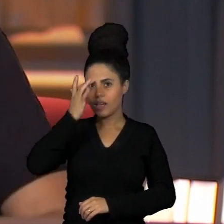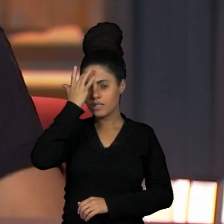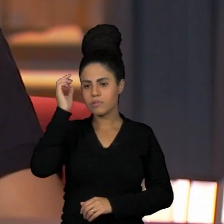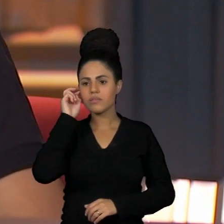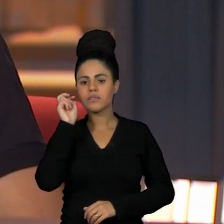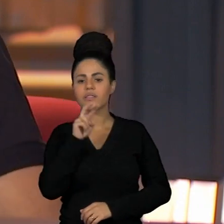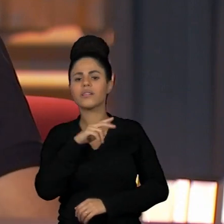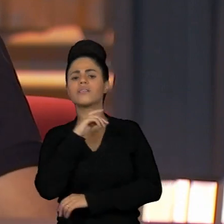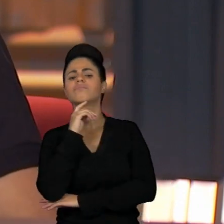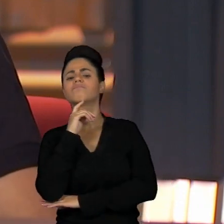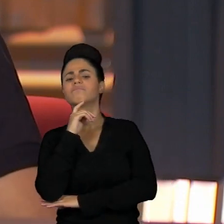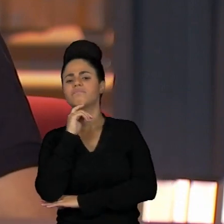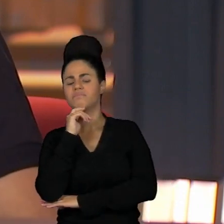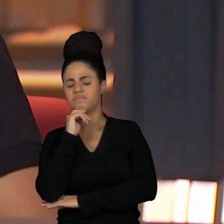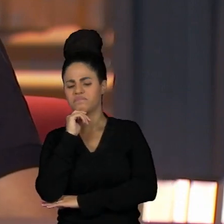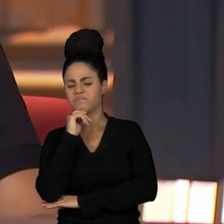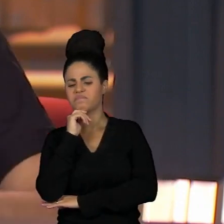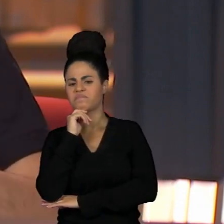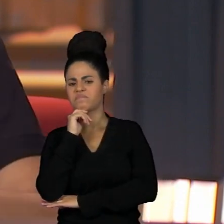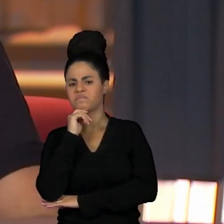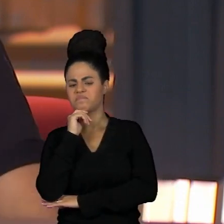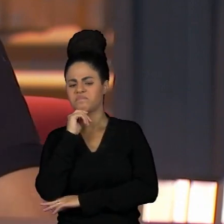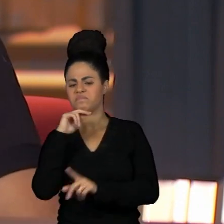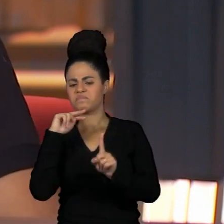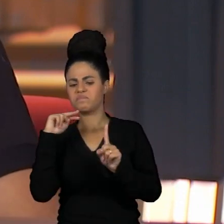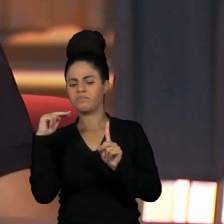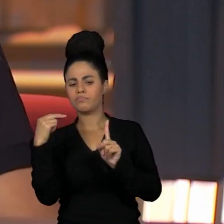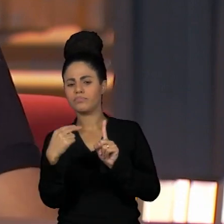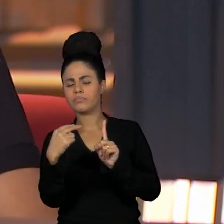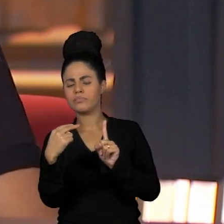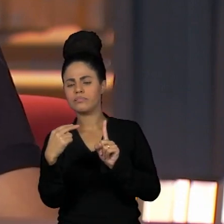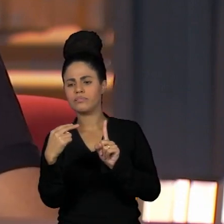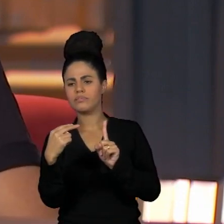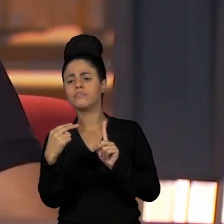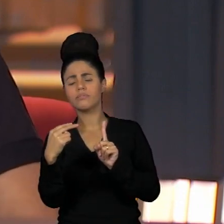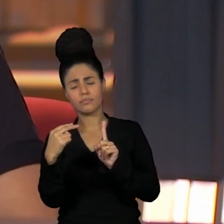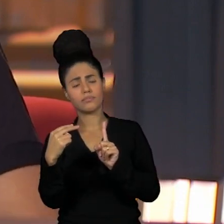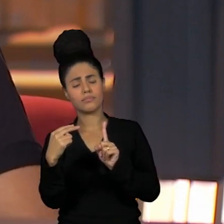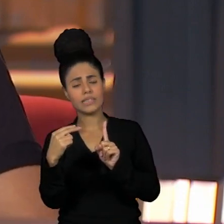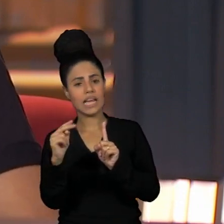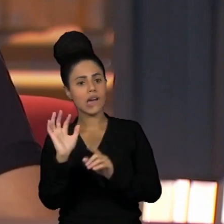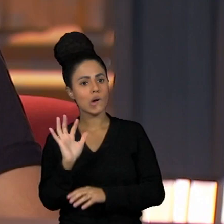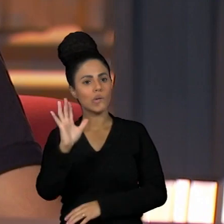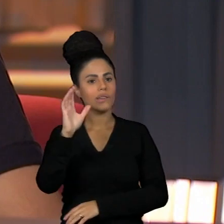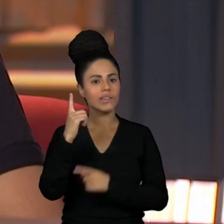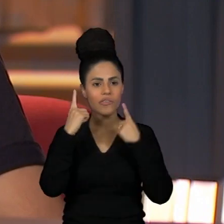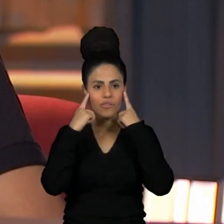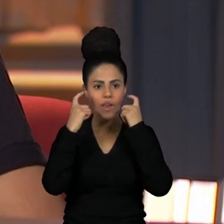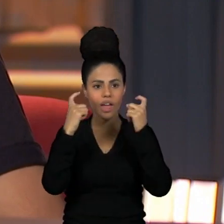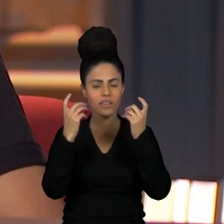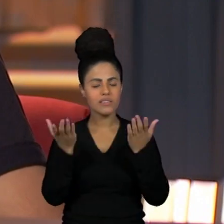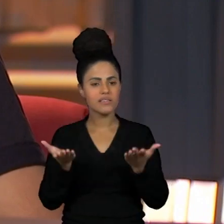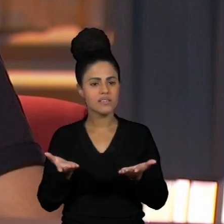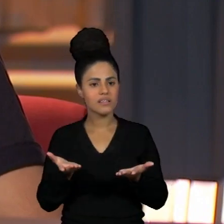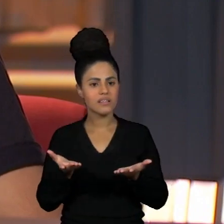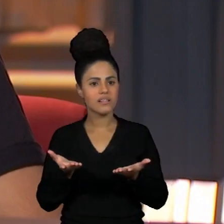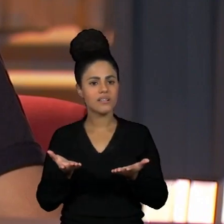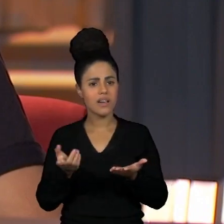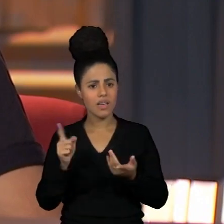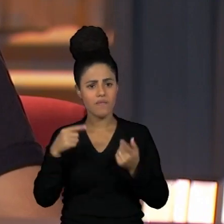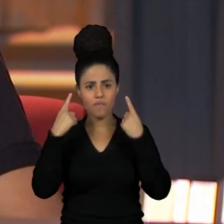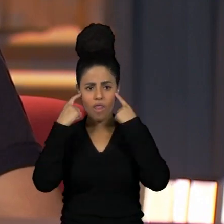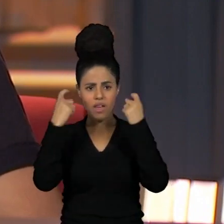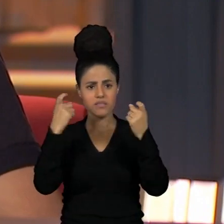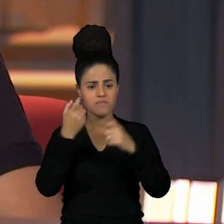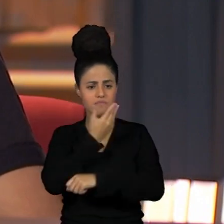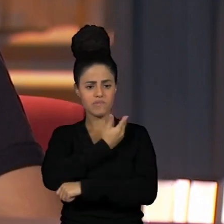né? Não digo superar, mas... de superar uma violência. Exato. Né? Isso é uma violência, não tem outro nome,